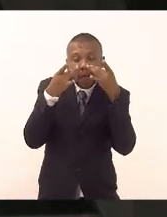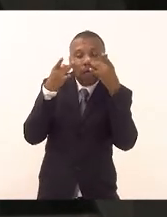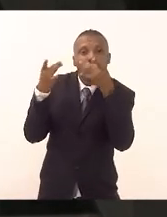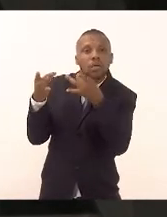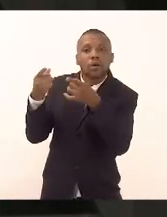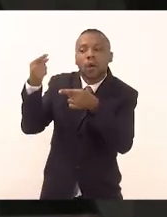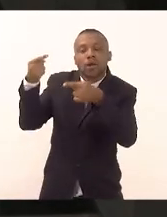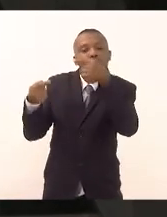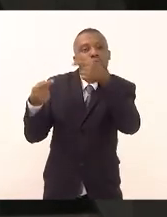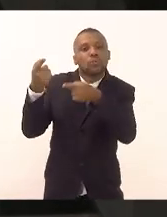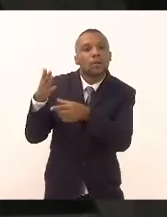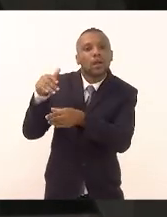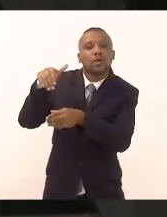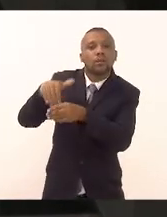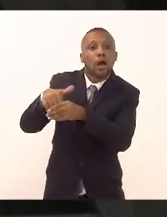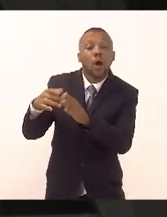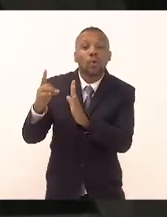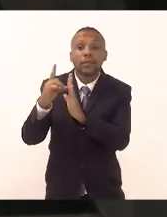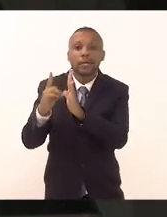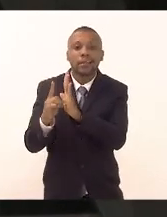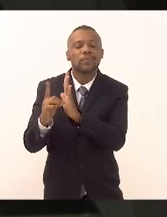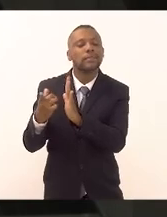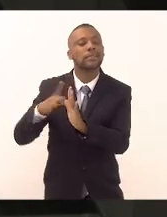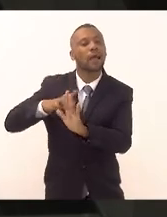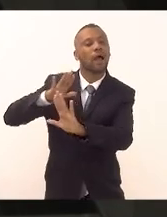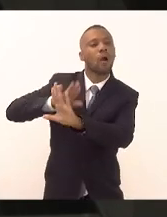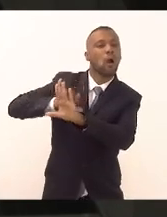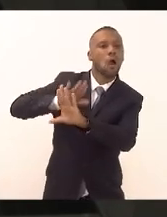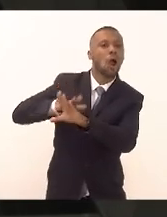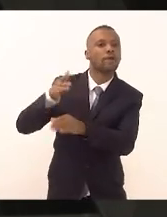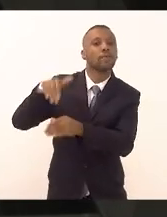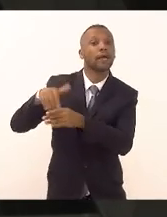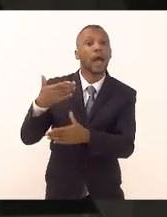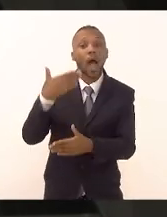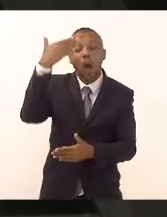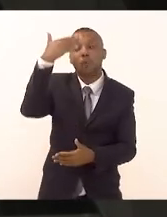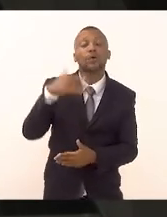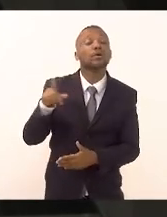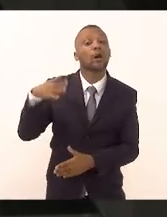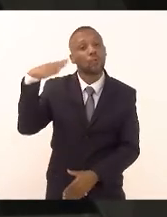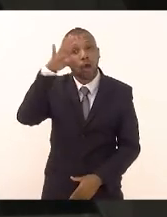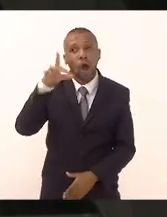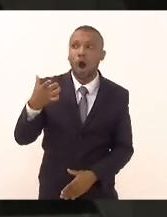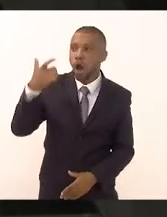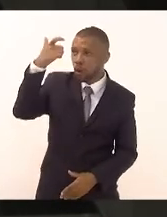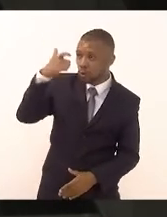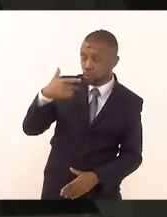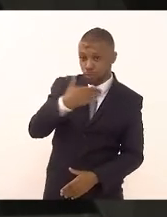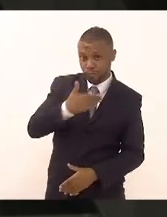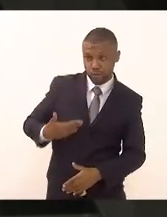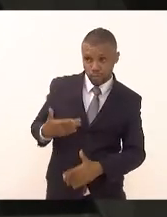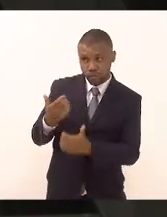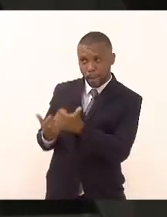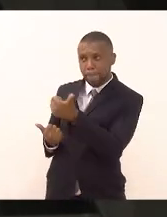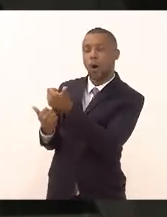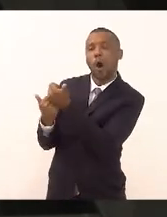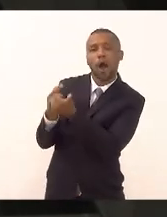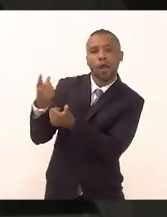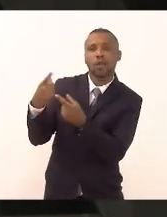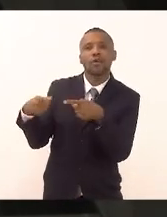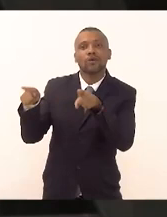disputa eleitoral, é um decreto eleitoreiro. Ele quer mostrar para o Bolsonaro: eu estou aqui, eu sou o seu governador, estou alinhado com as